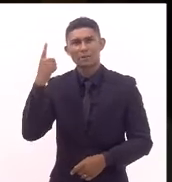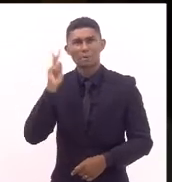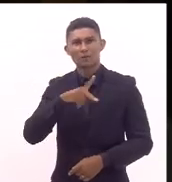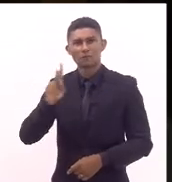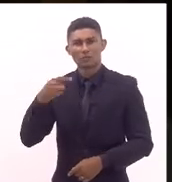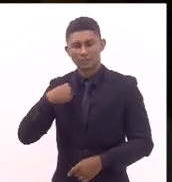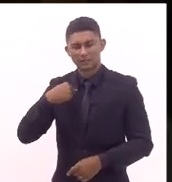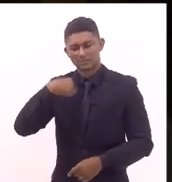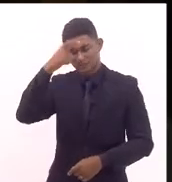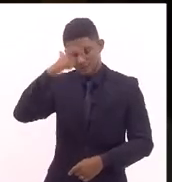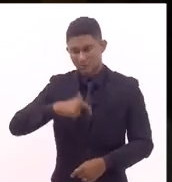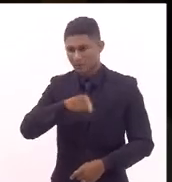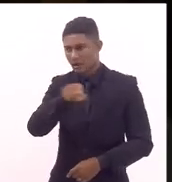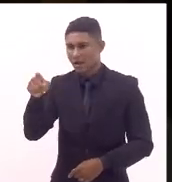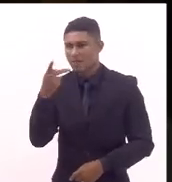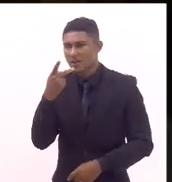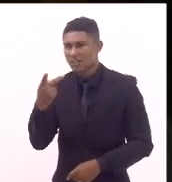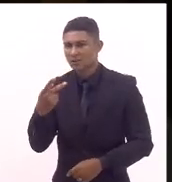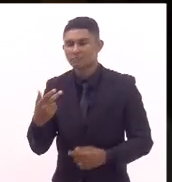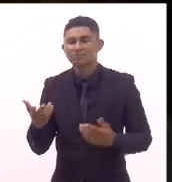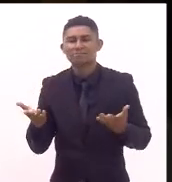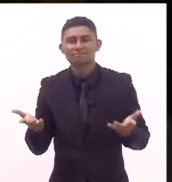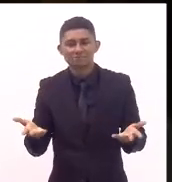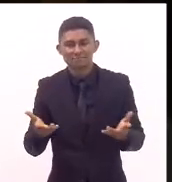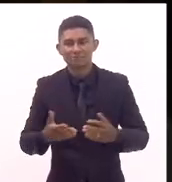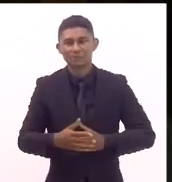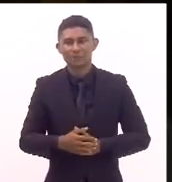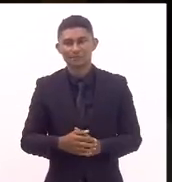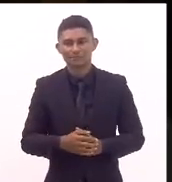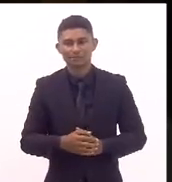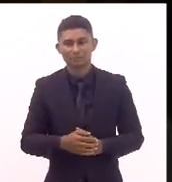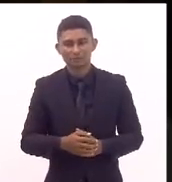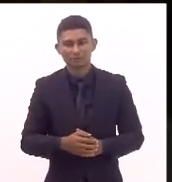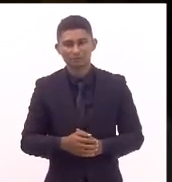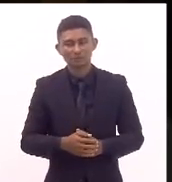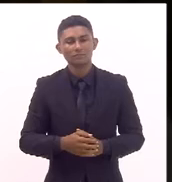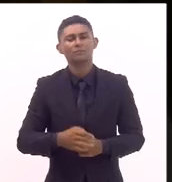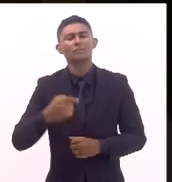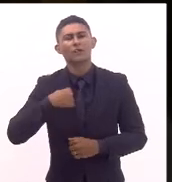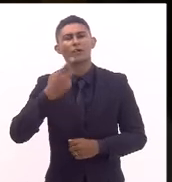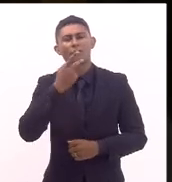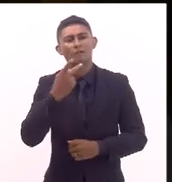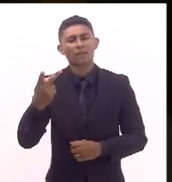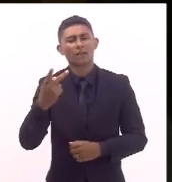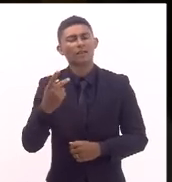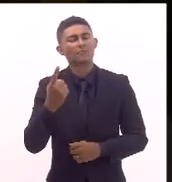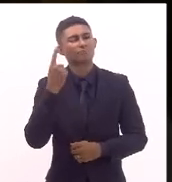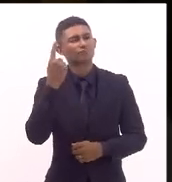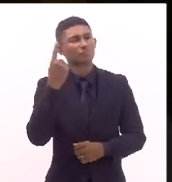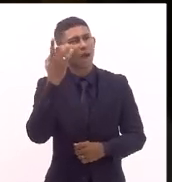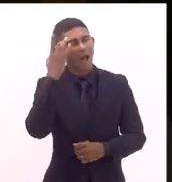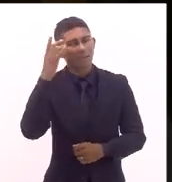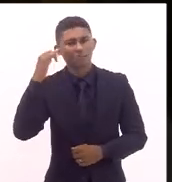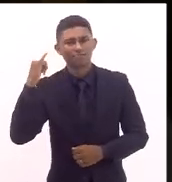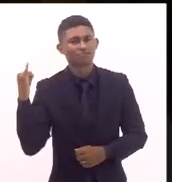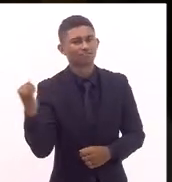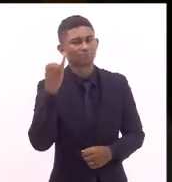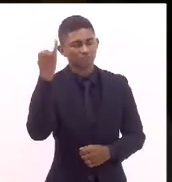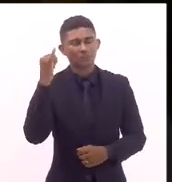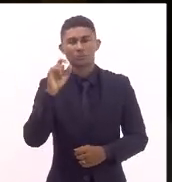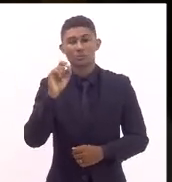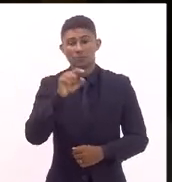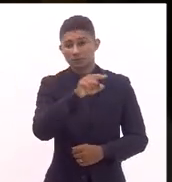delas é de narrar uma coisa que eu acho fundamental ser do